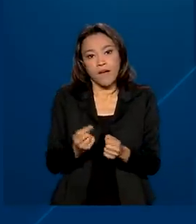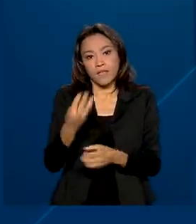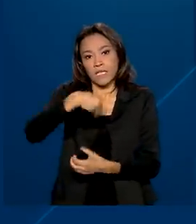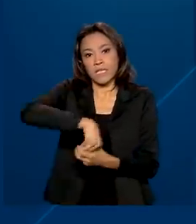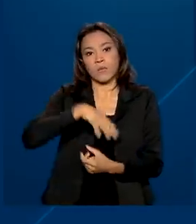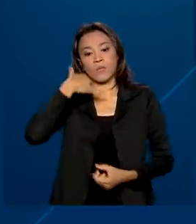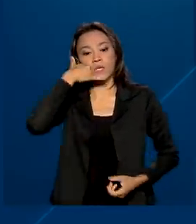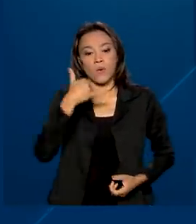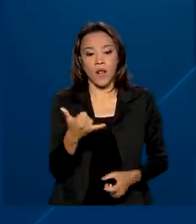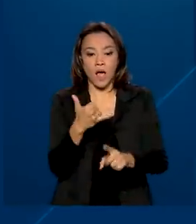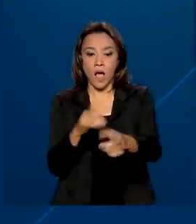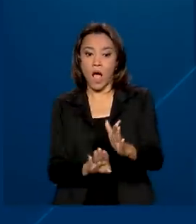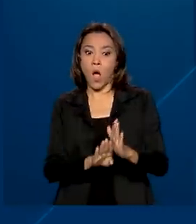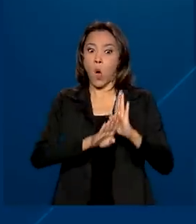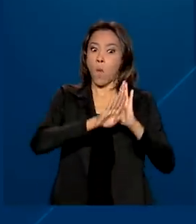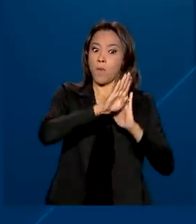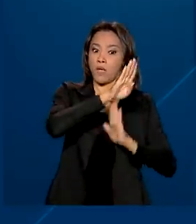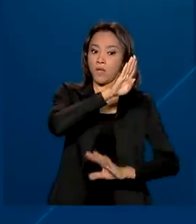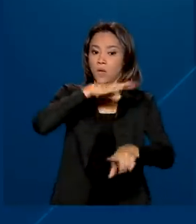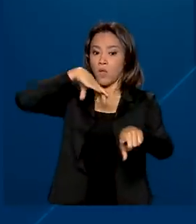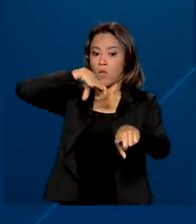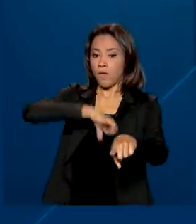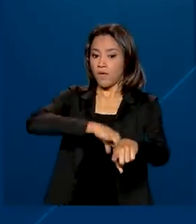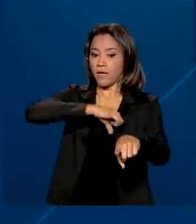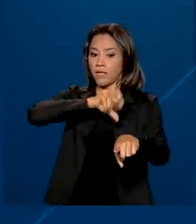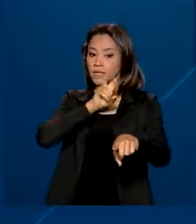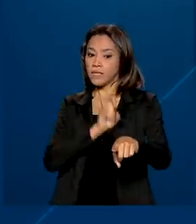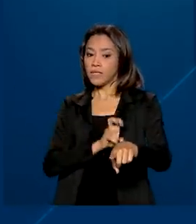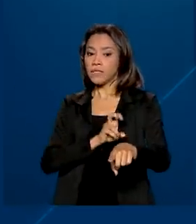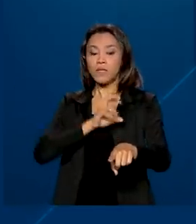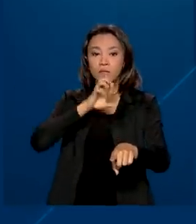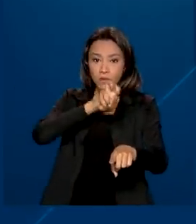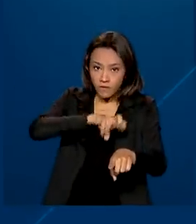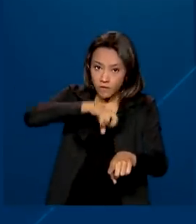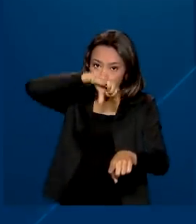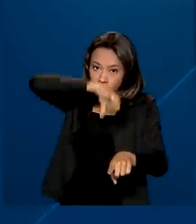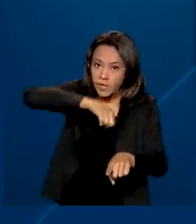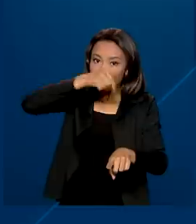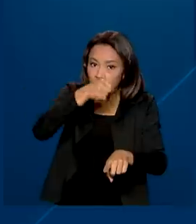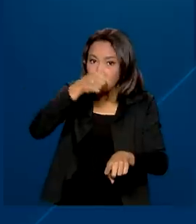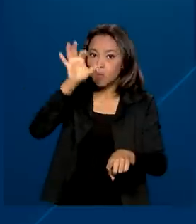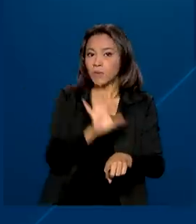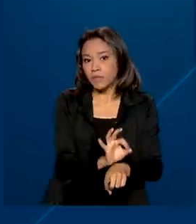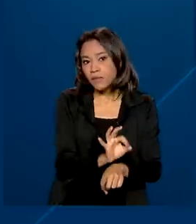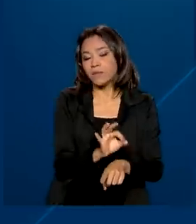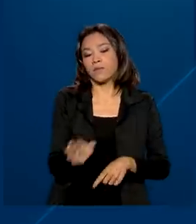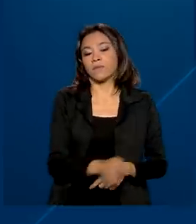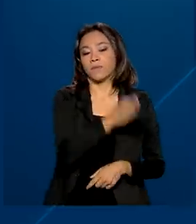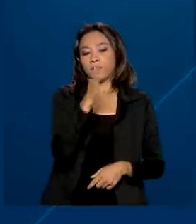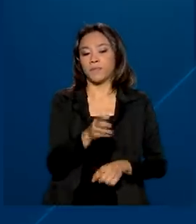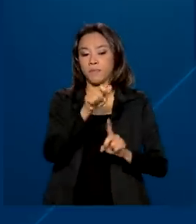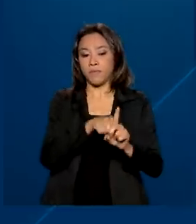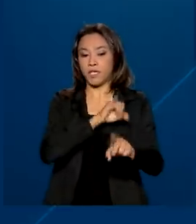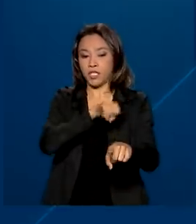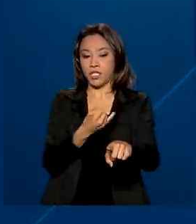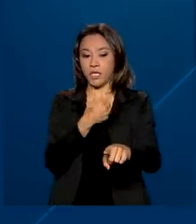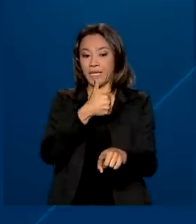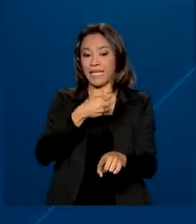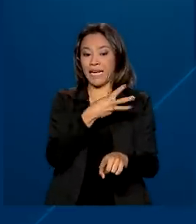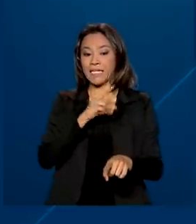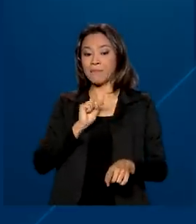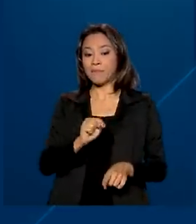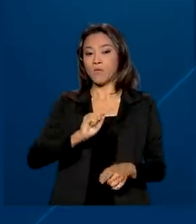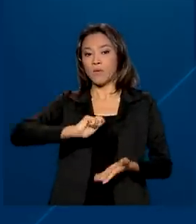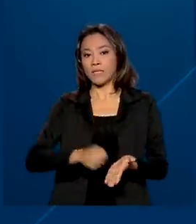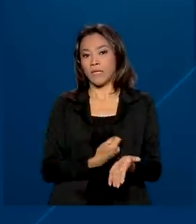serviço cresceu 97% em 8 meses. Em janeiro, foram registradas cerca de 13 mil assinaturas. Já